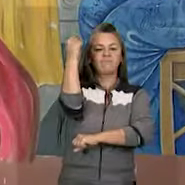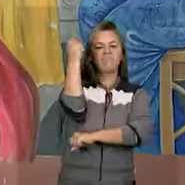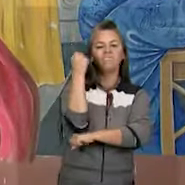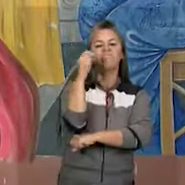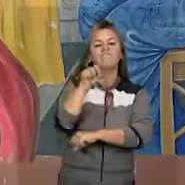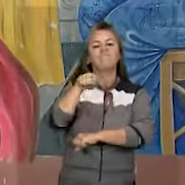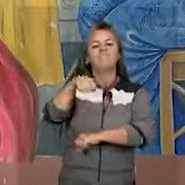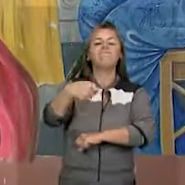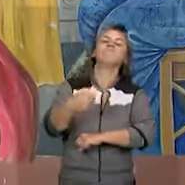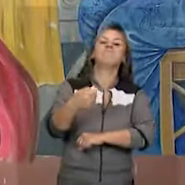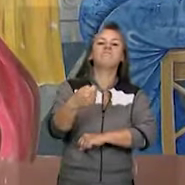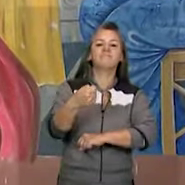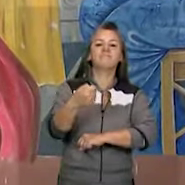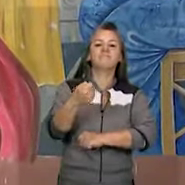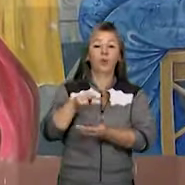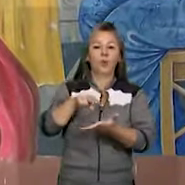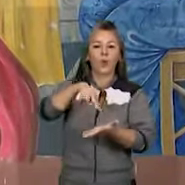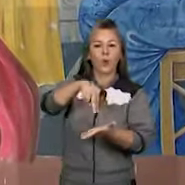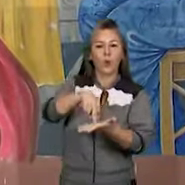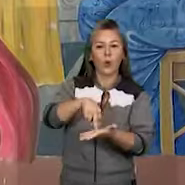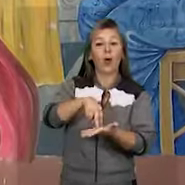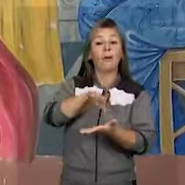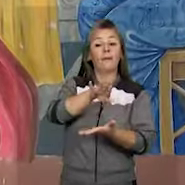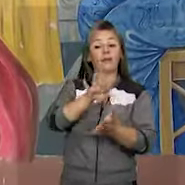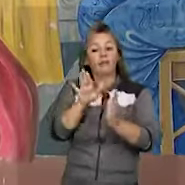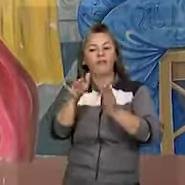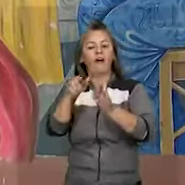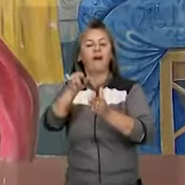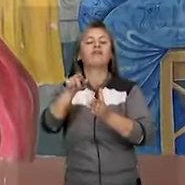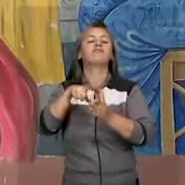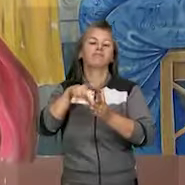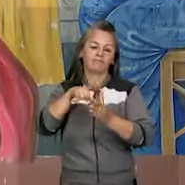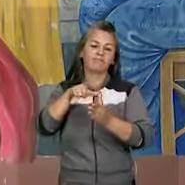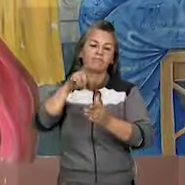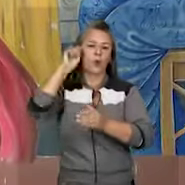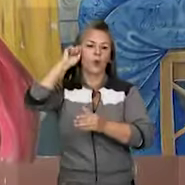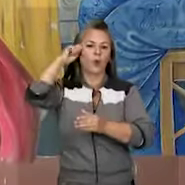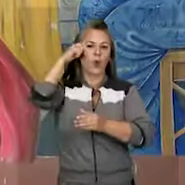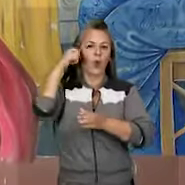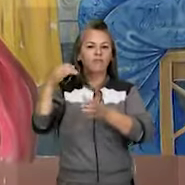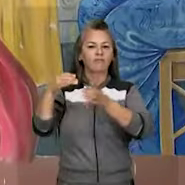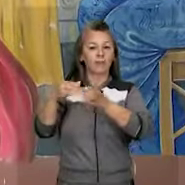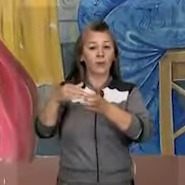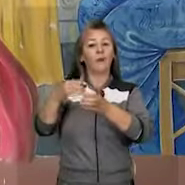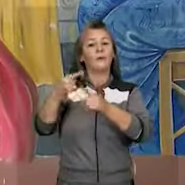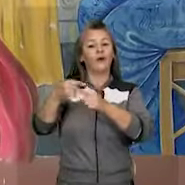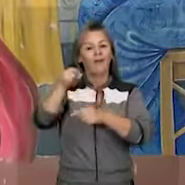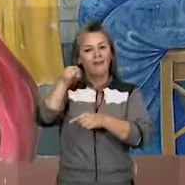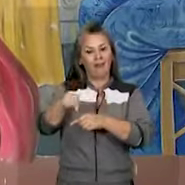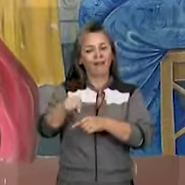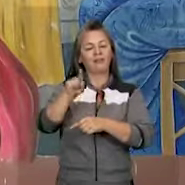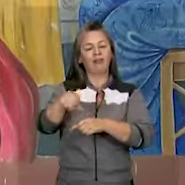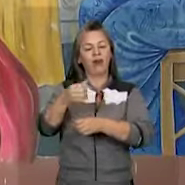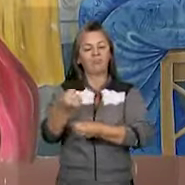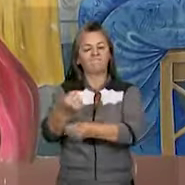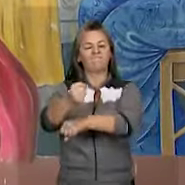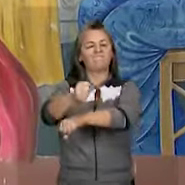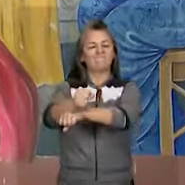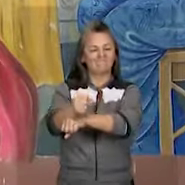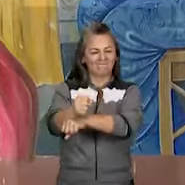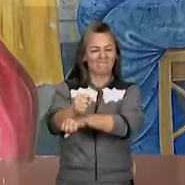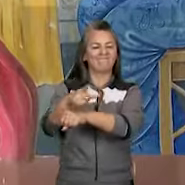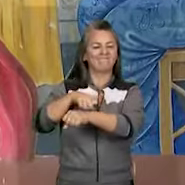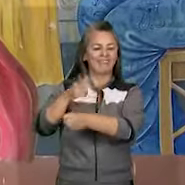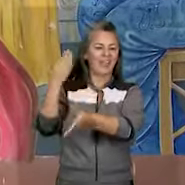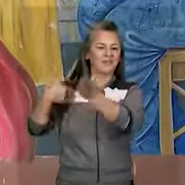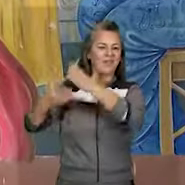foram aqueles que majoritariamente foram escravizados durante o período colonial e imperial da história do Brasil a partir da chegada